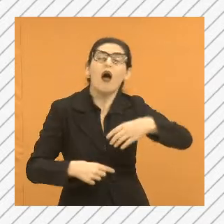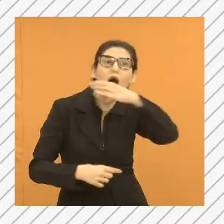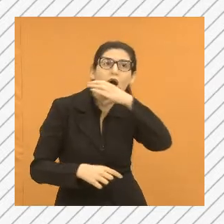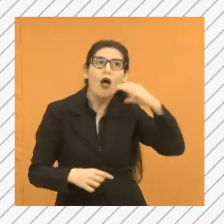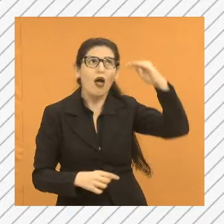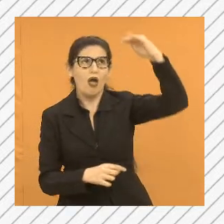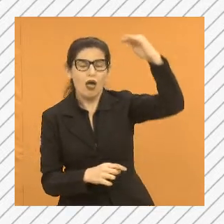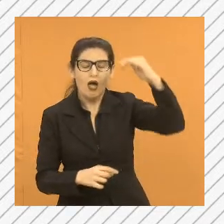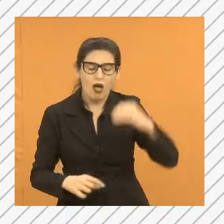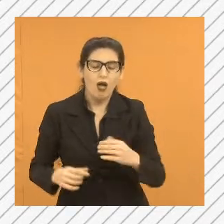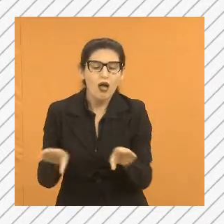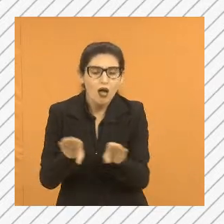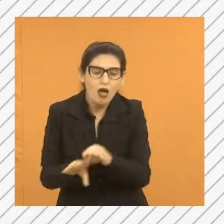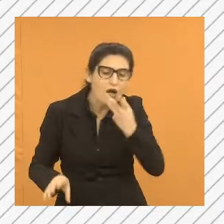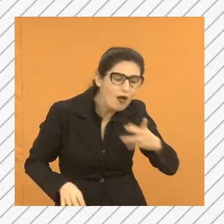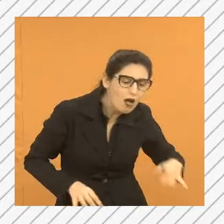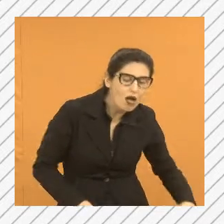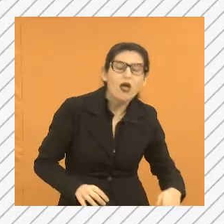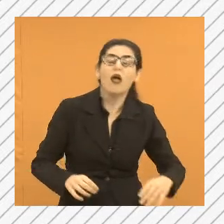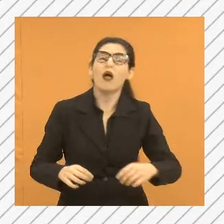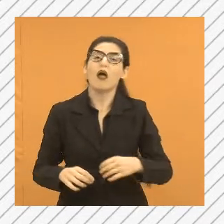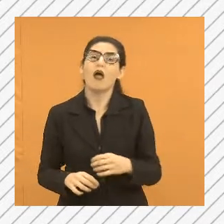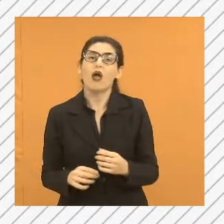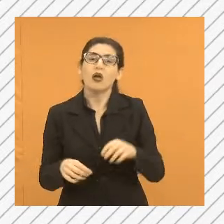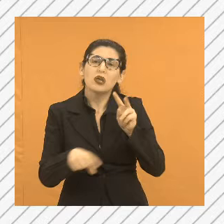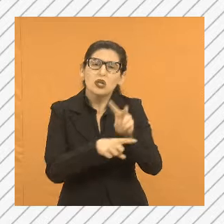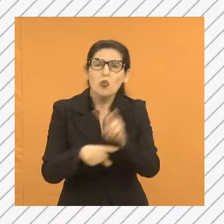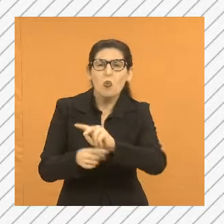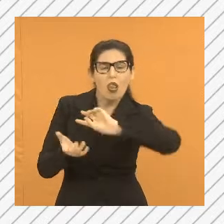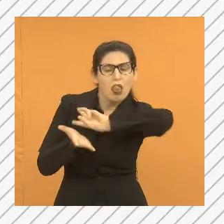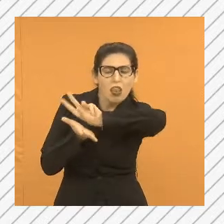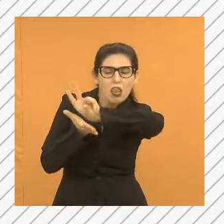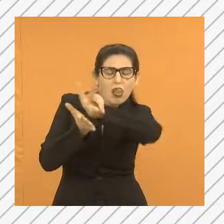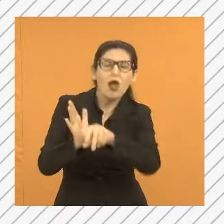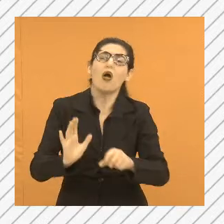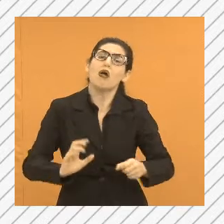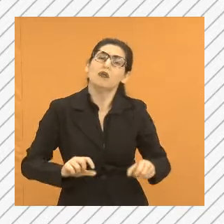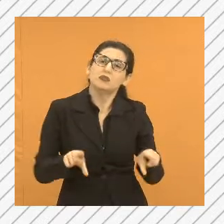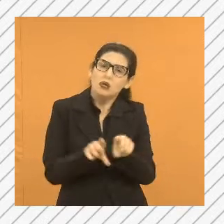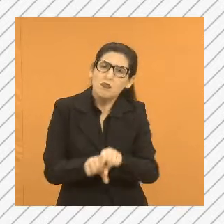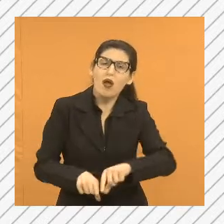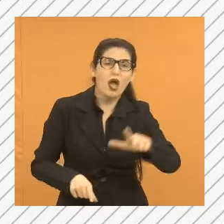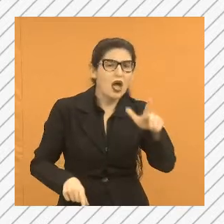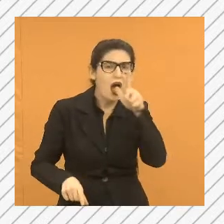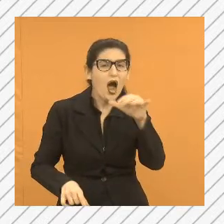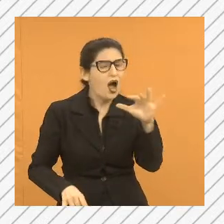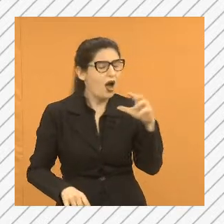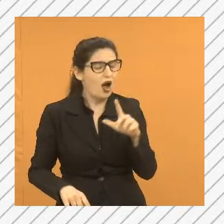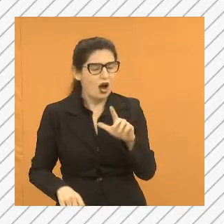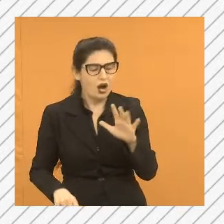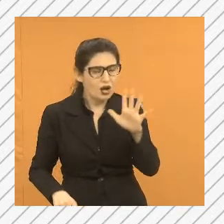adulto-infantil, proctologista, reumatologia pediátrica, urologia e vascular.